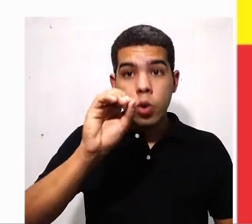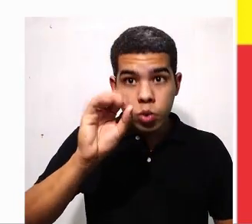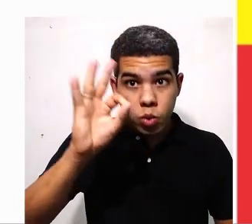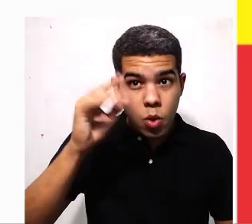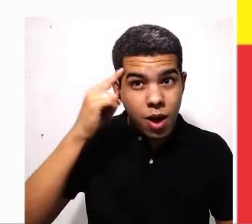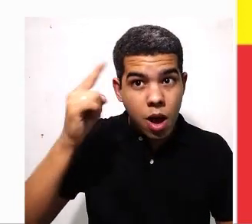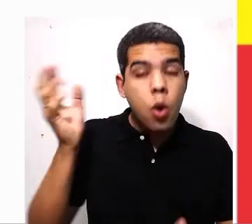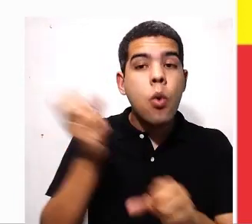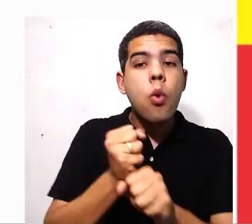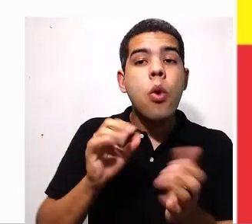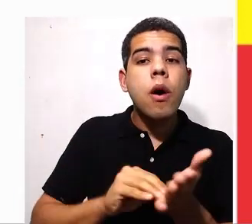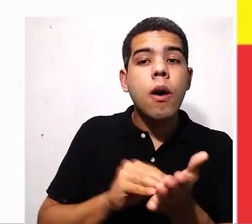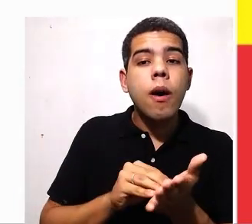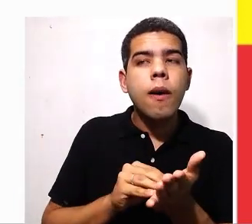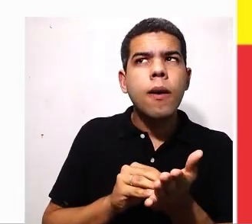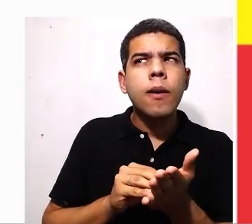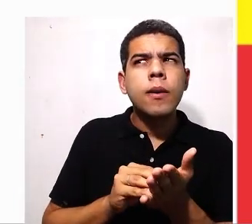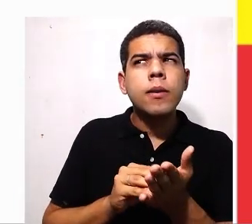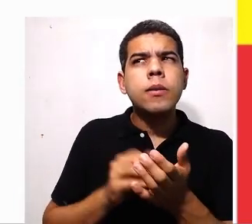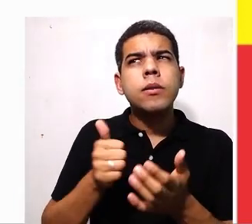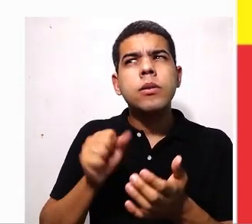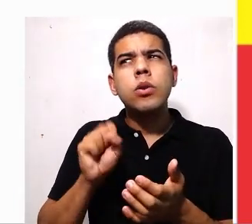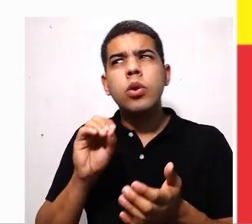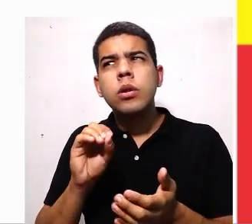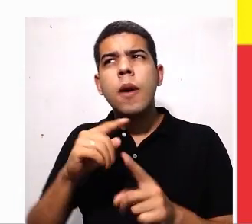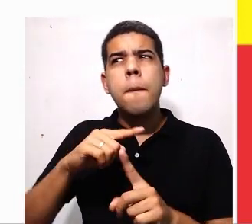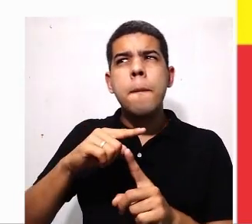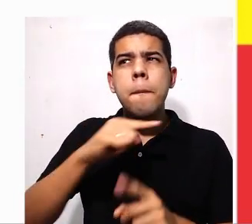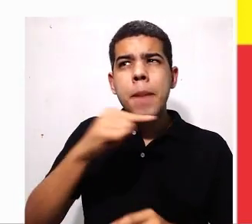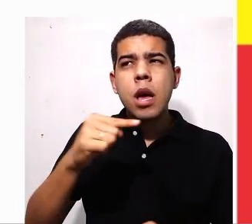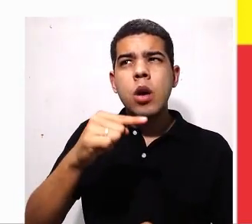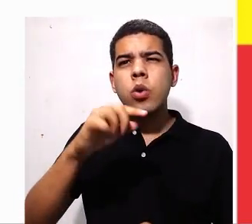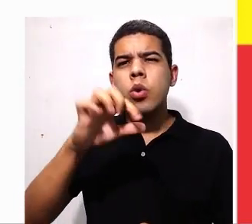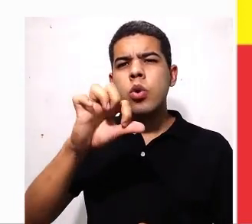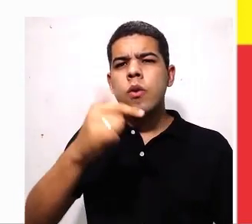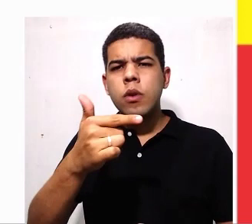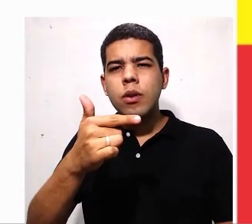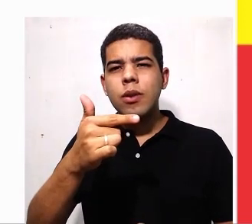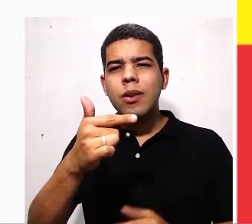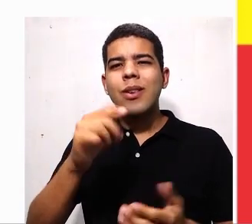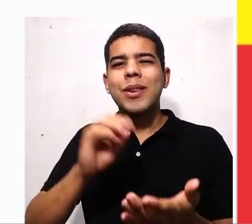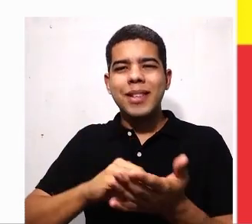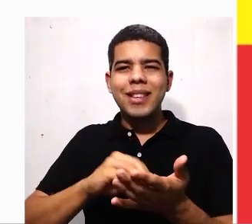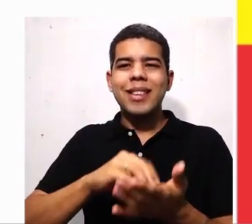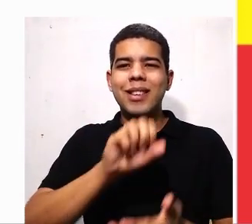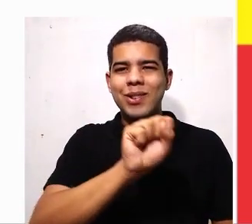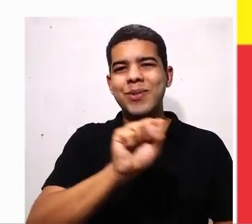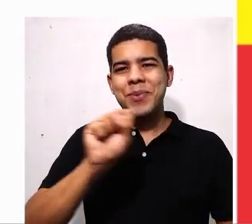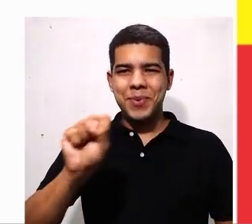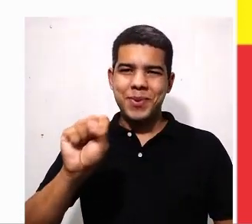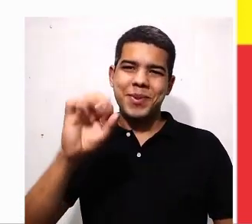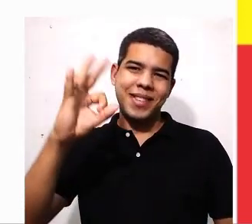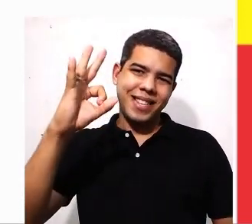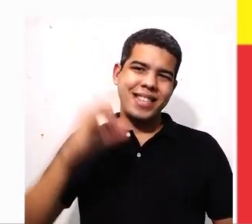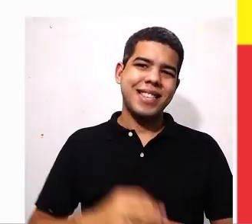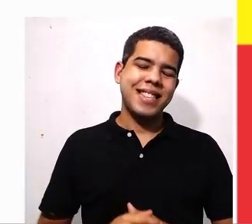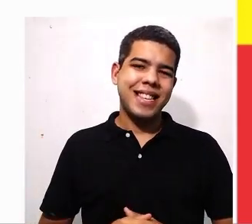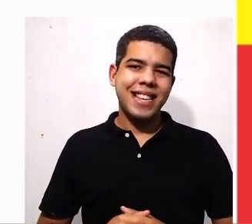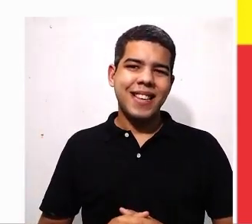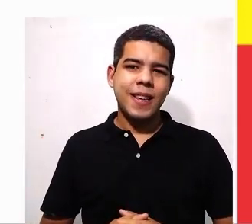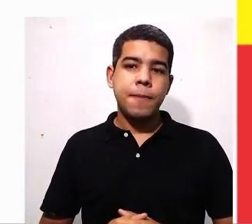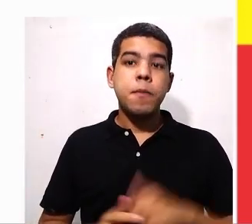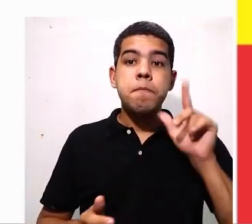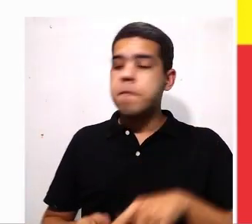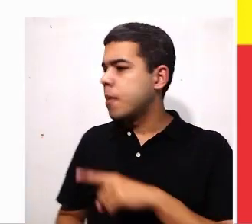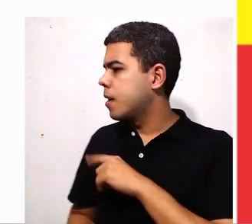falta? 180 menos 92, 88. Então, esse ângulo aí é 88 do x. E